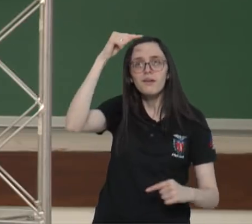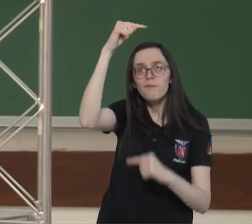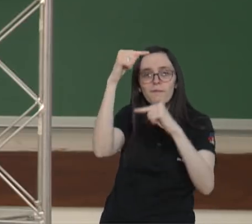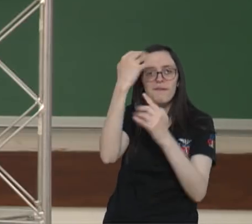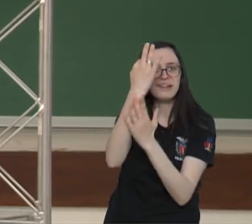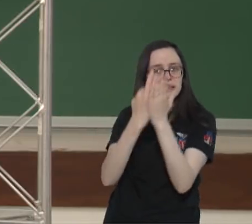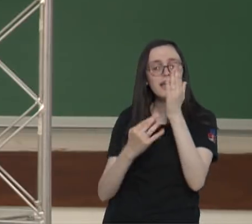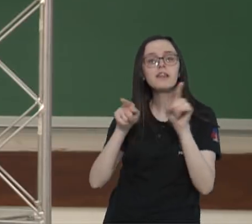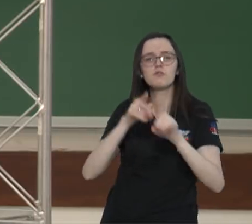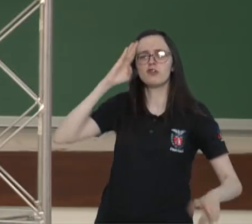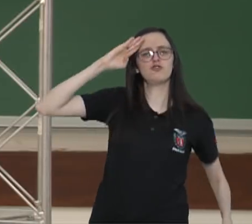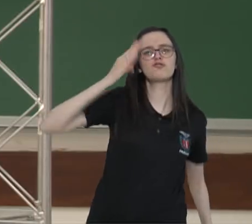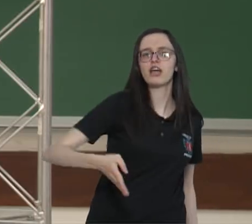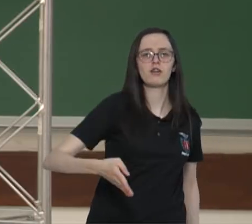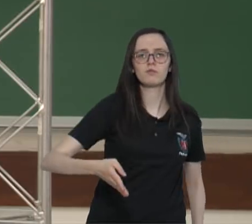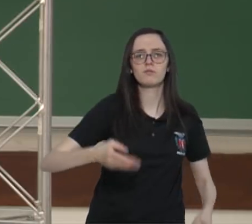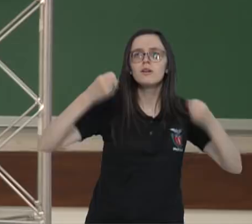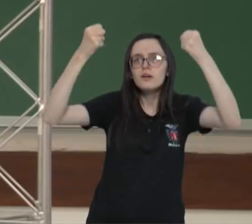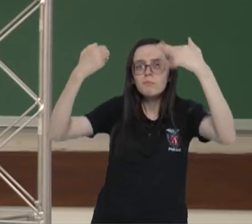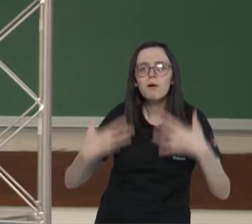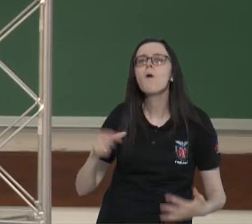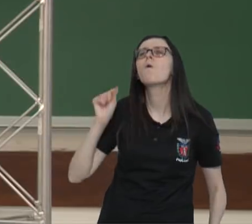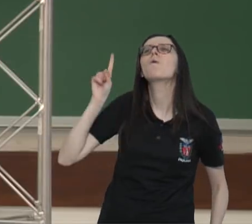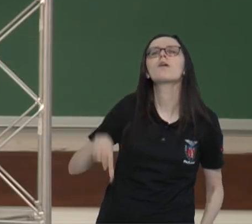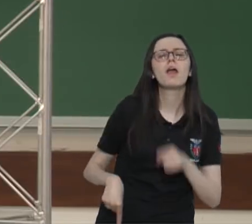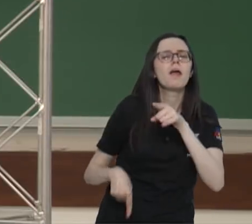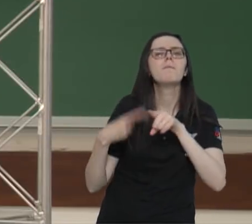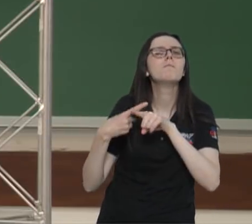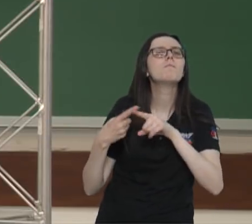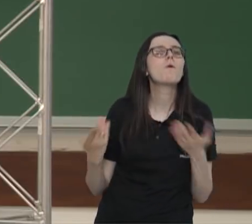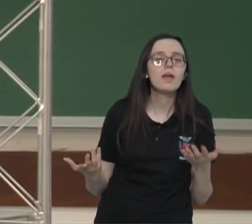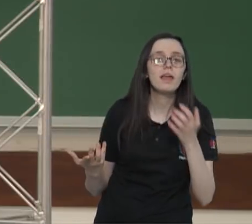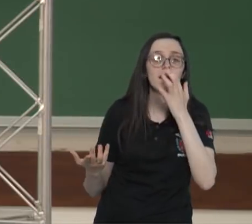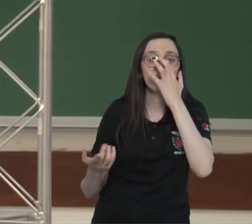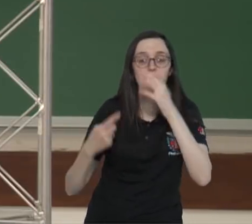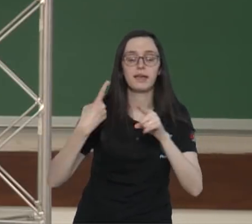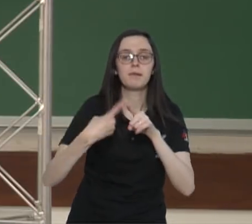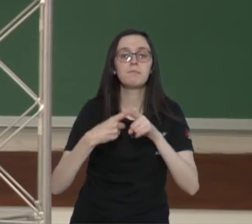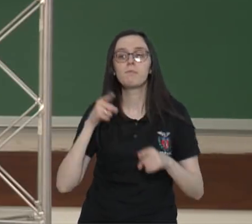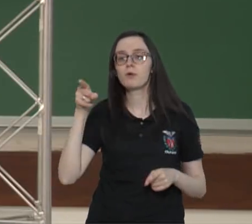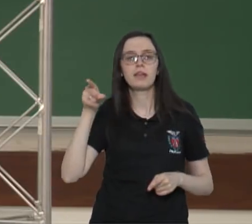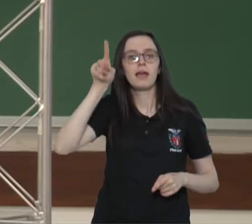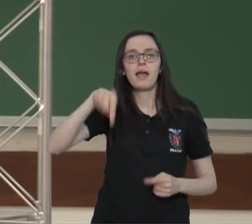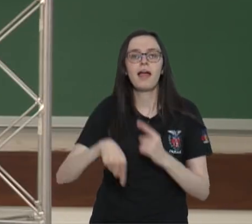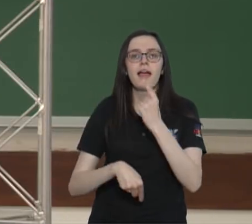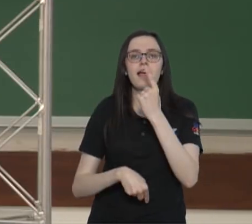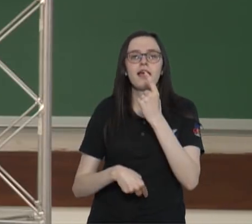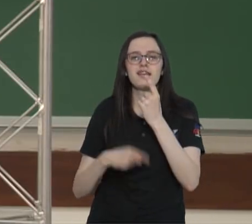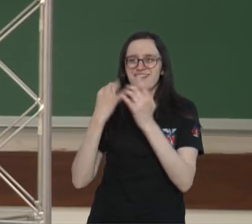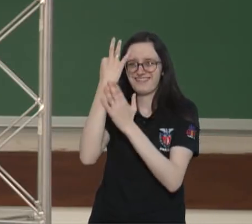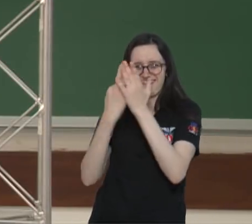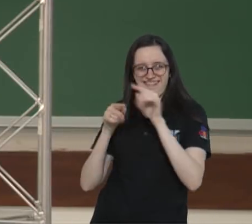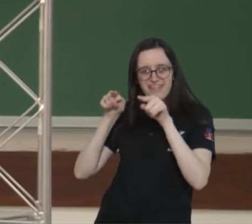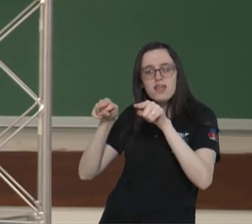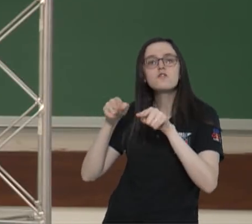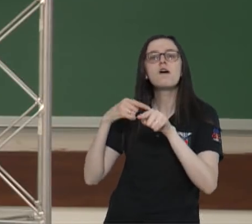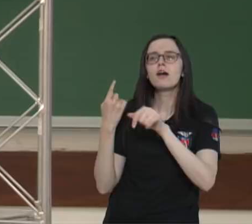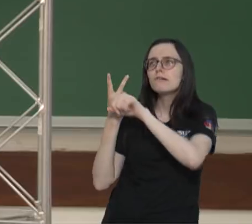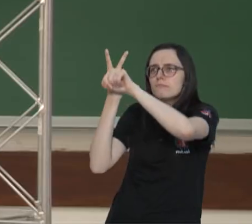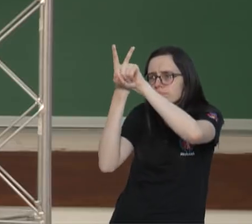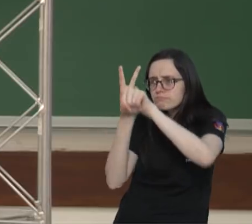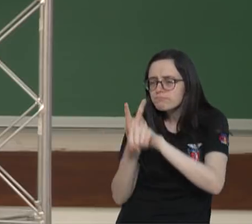pequeno e ele é direto, ele vai direto onde ele quer chegar. Por quê? Porque é um texto onde você